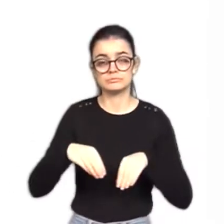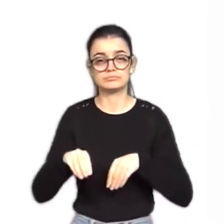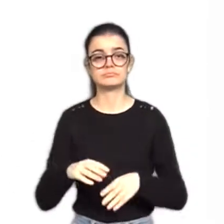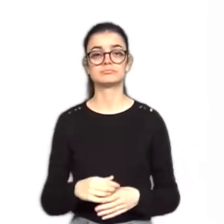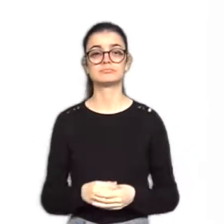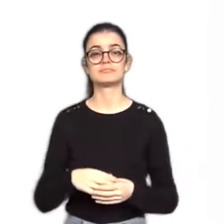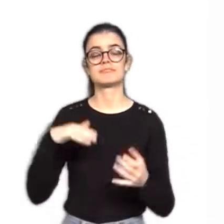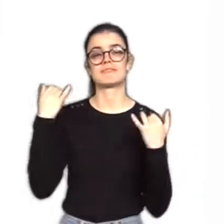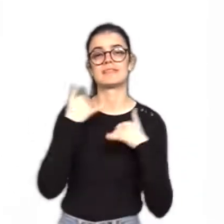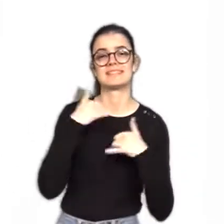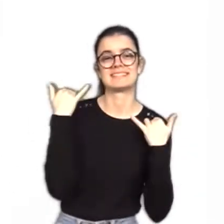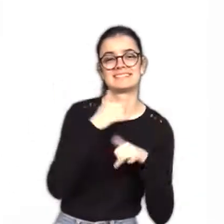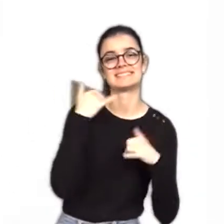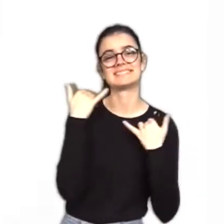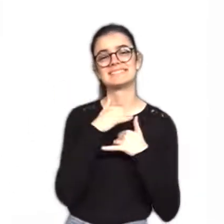gargalhadas.